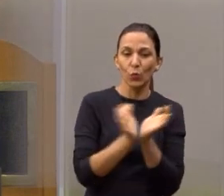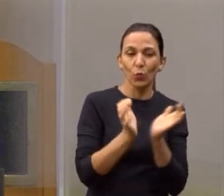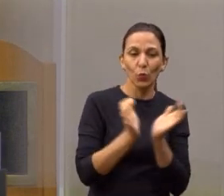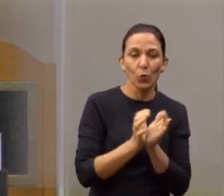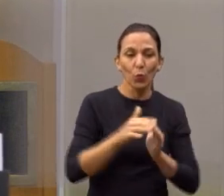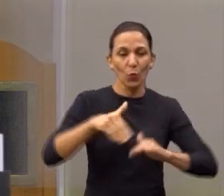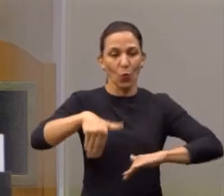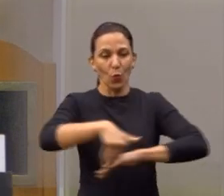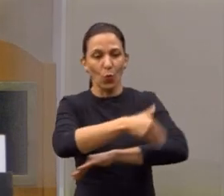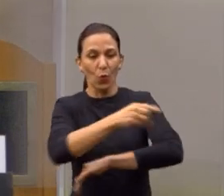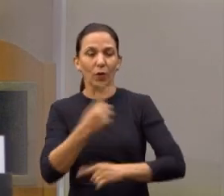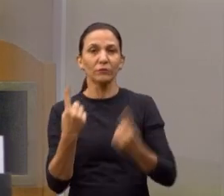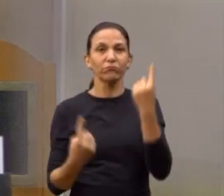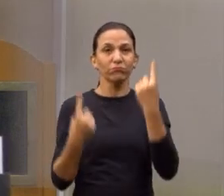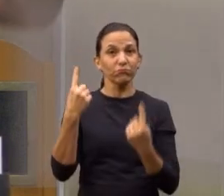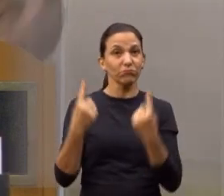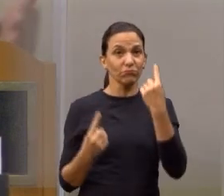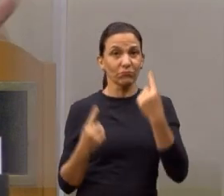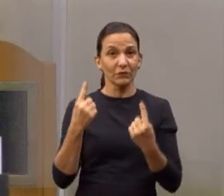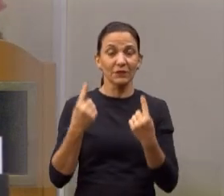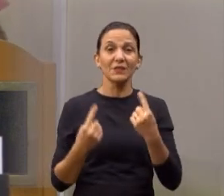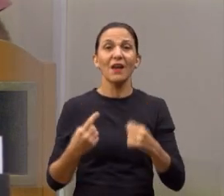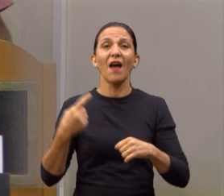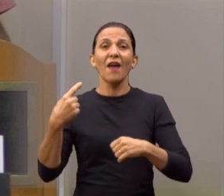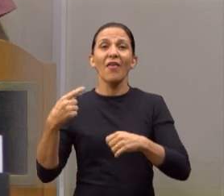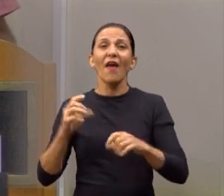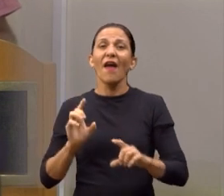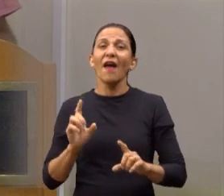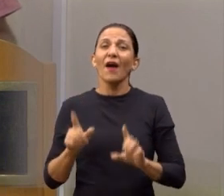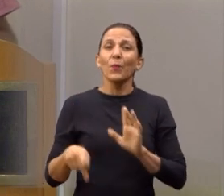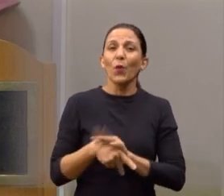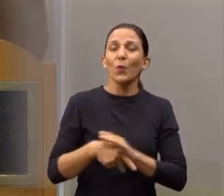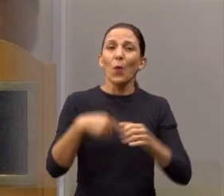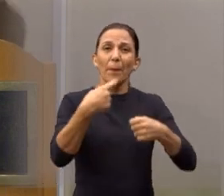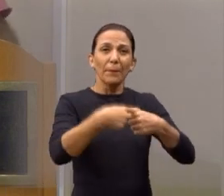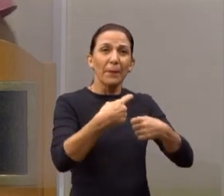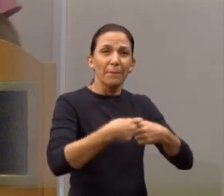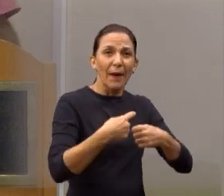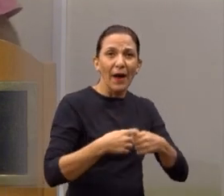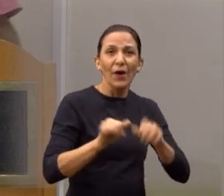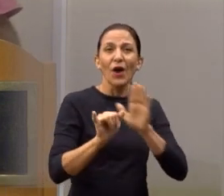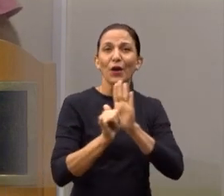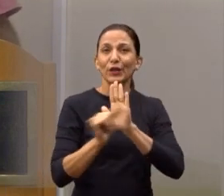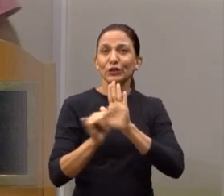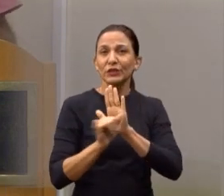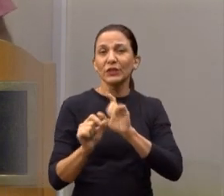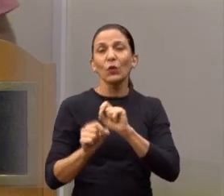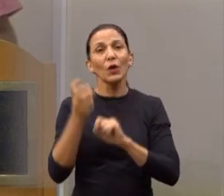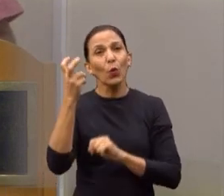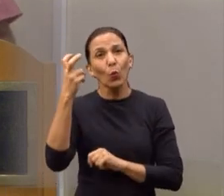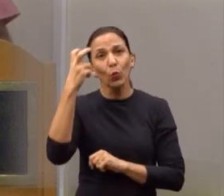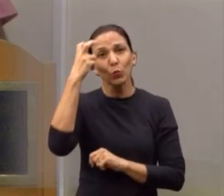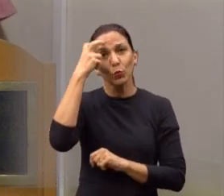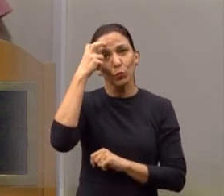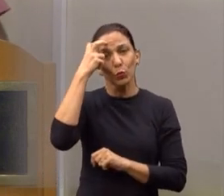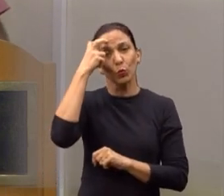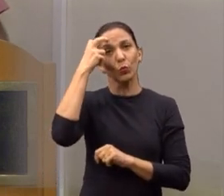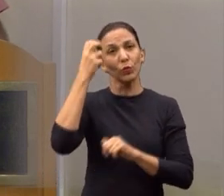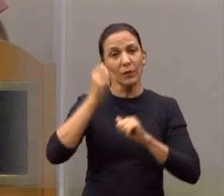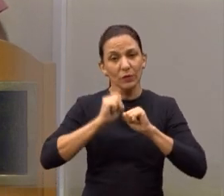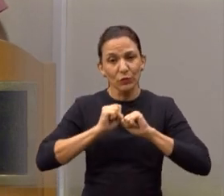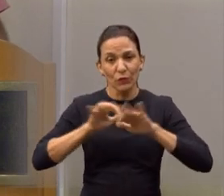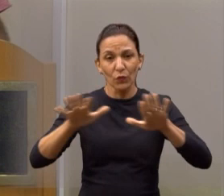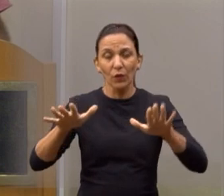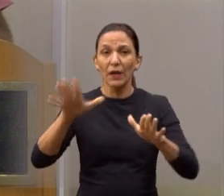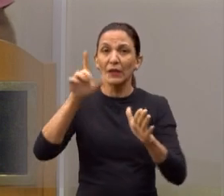rua o carnaval nos bairros organizados pela prefeitura o edital que a cultura soltou para que as pessoas